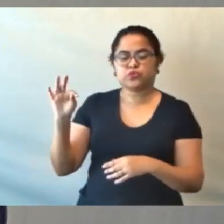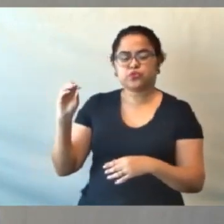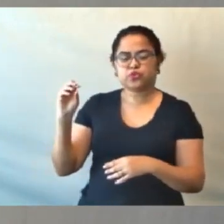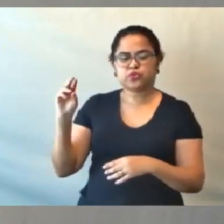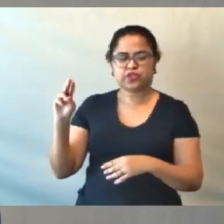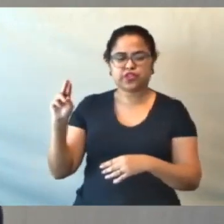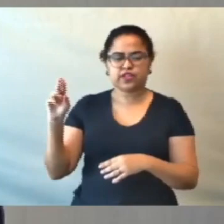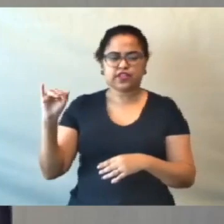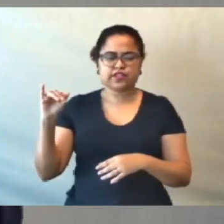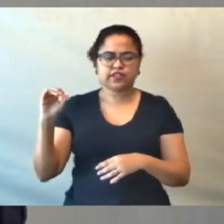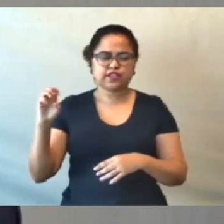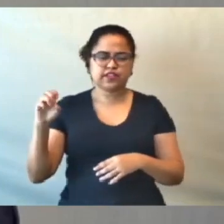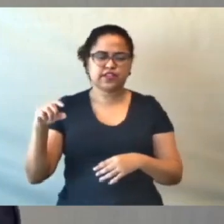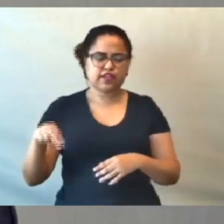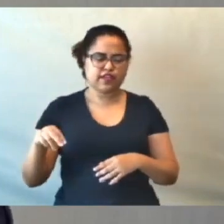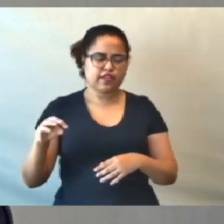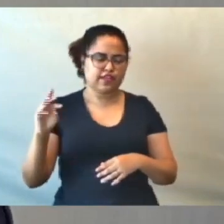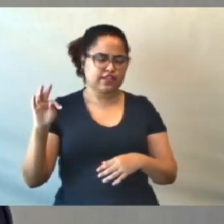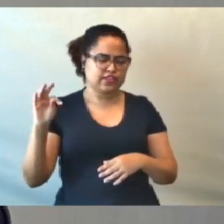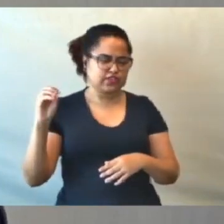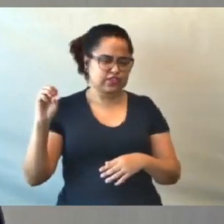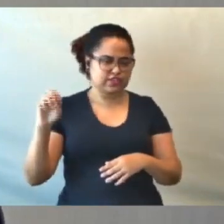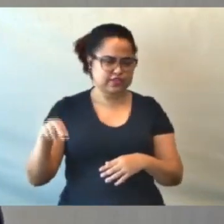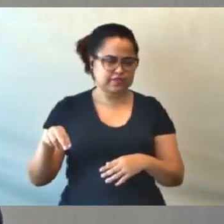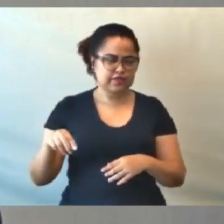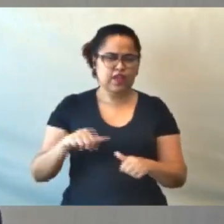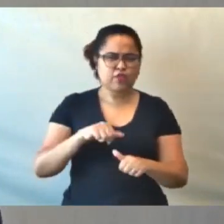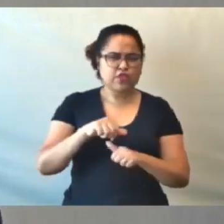operação do reservatório, as